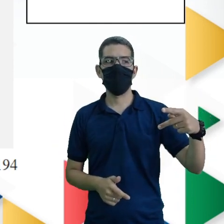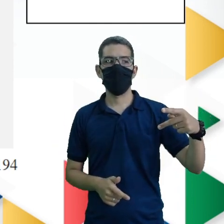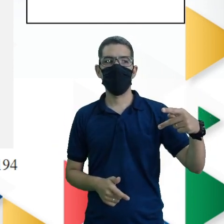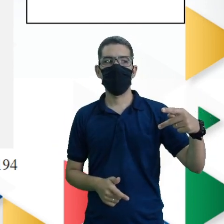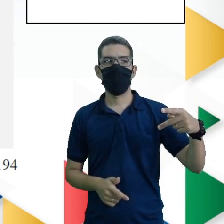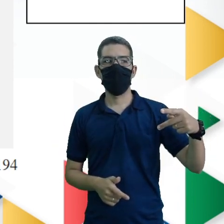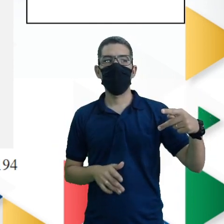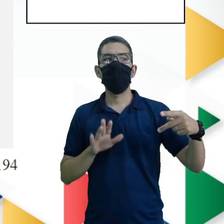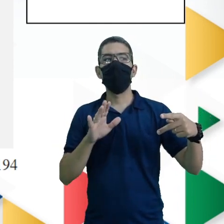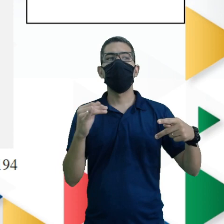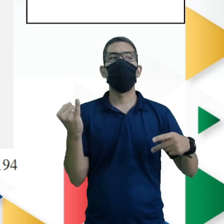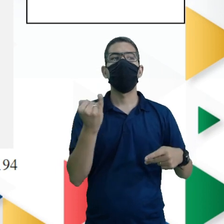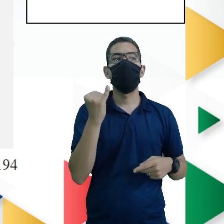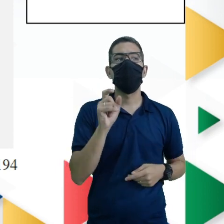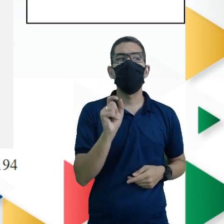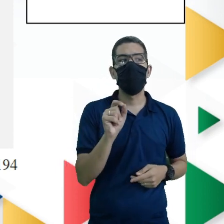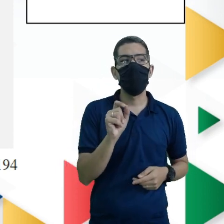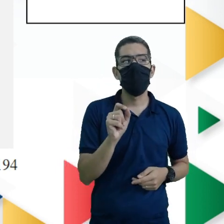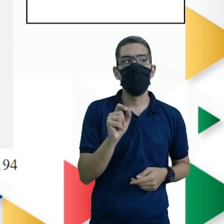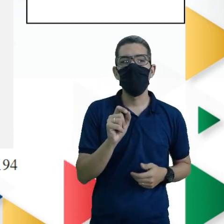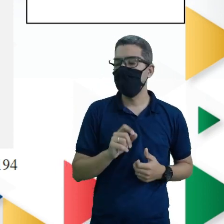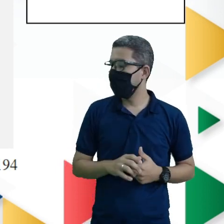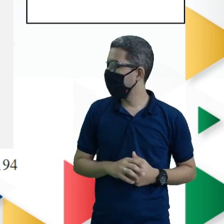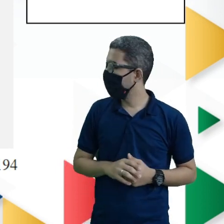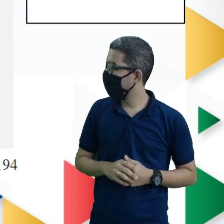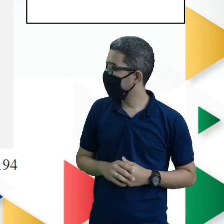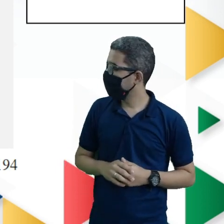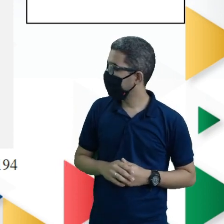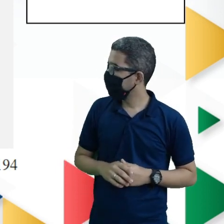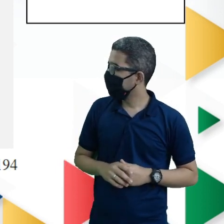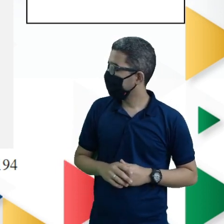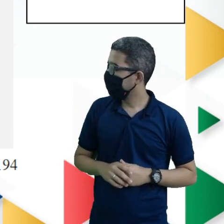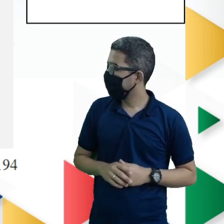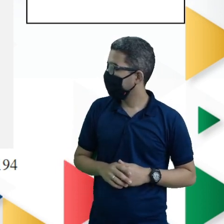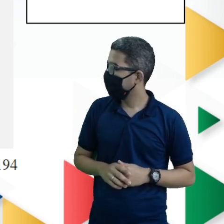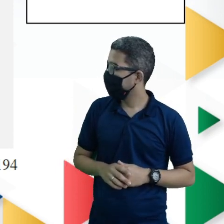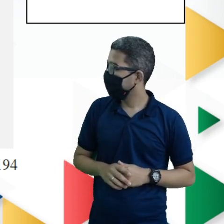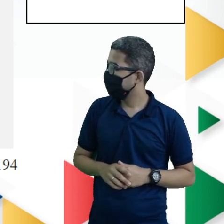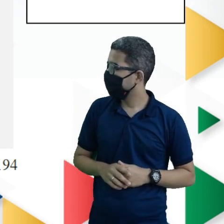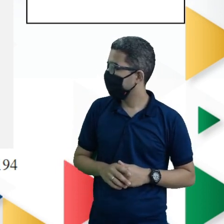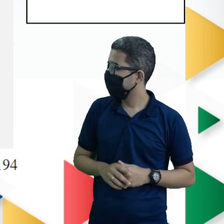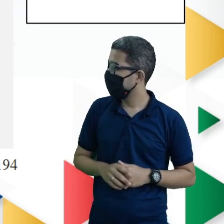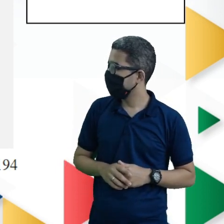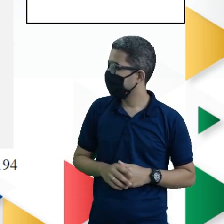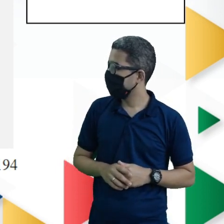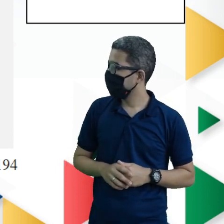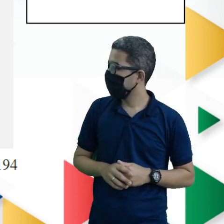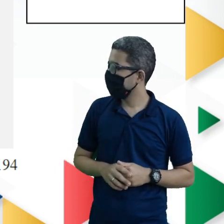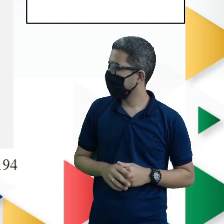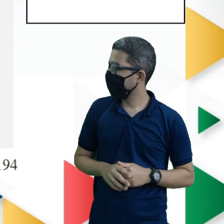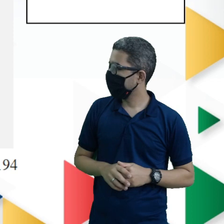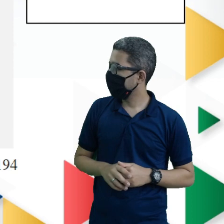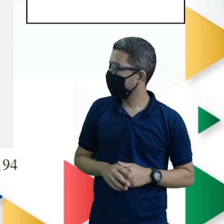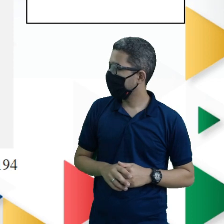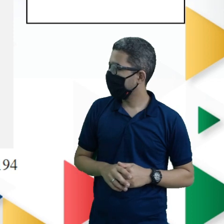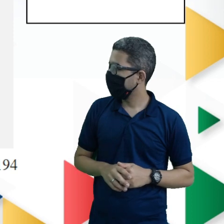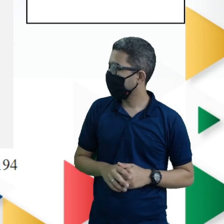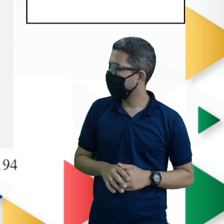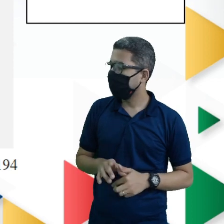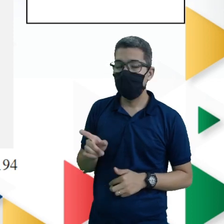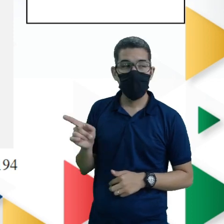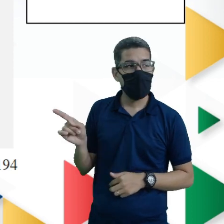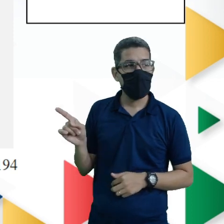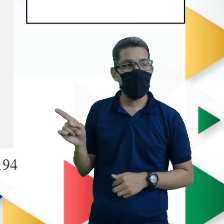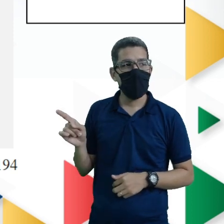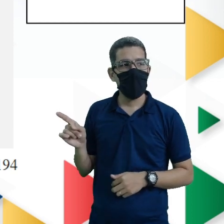o que é importante para a gente é a abertura, viu? A animação. Gostou, né? A animação ficou legal. Olha, essa é a